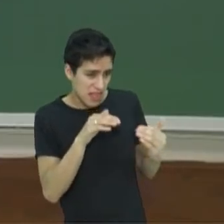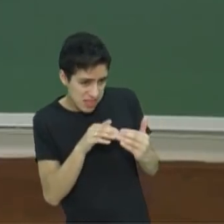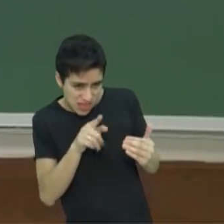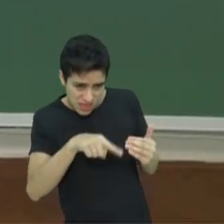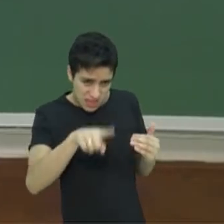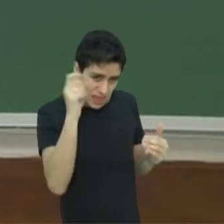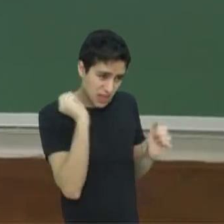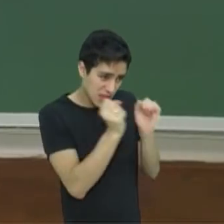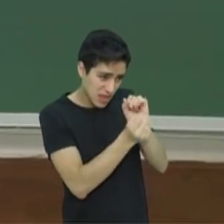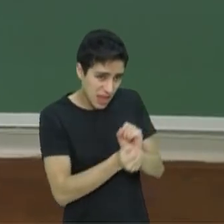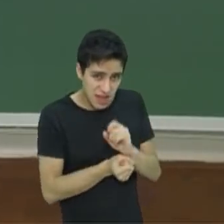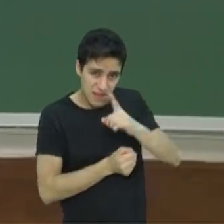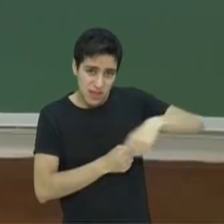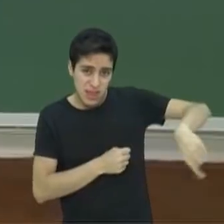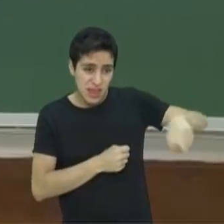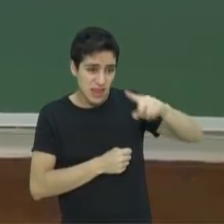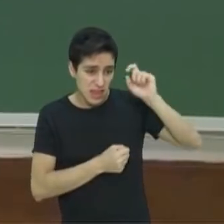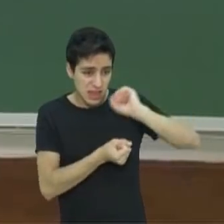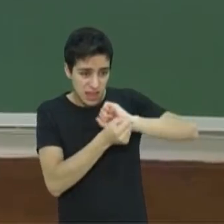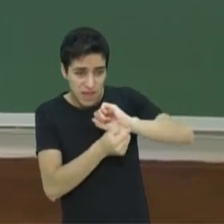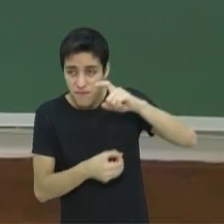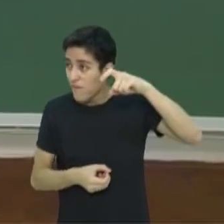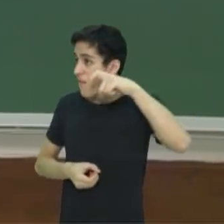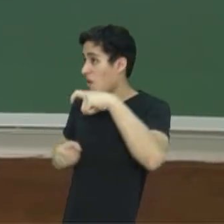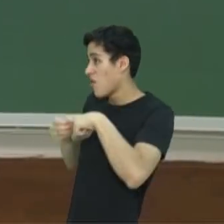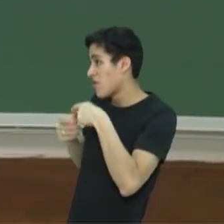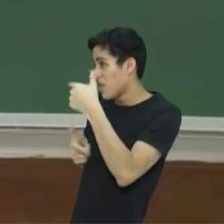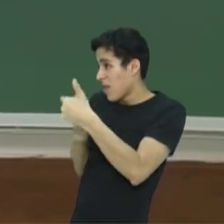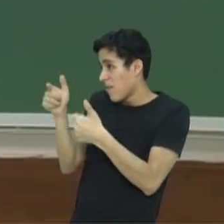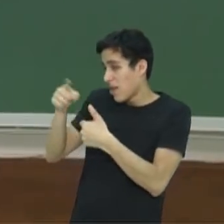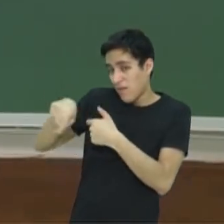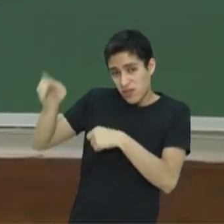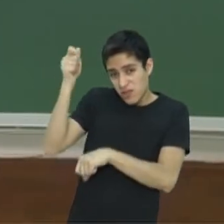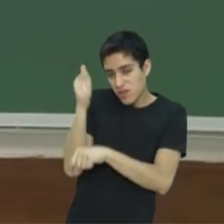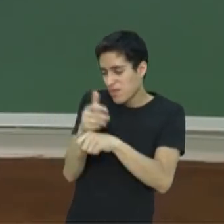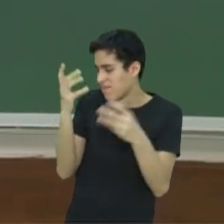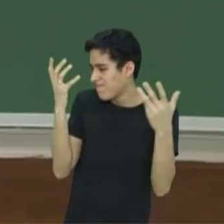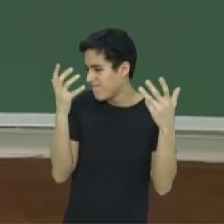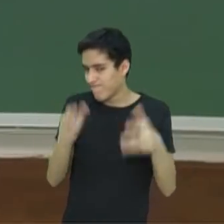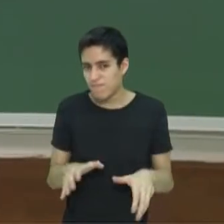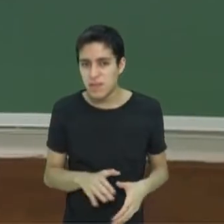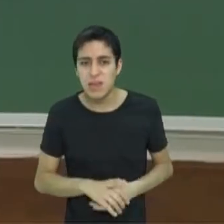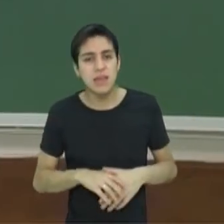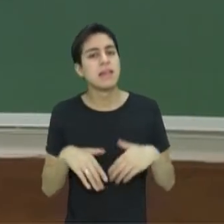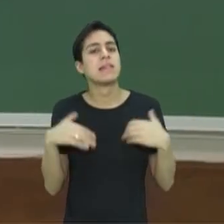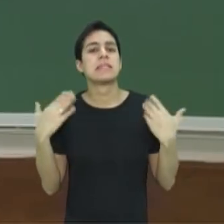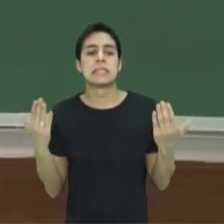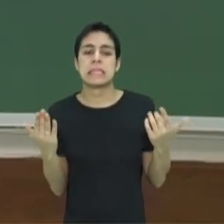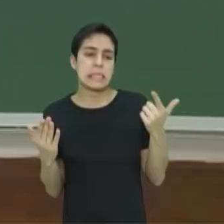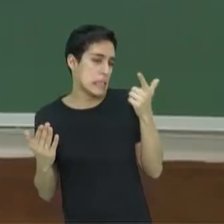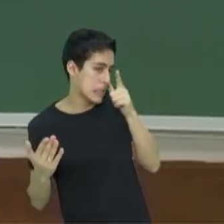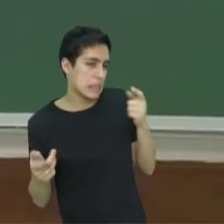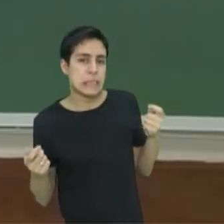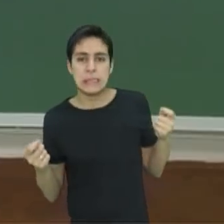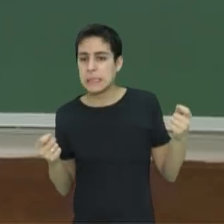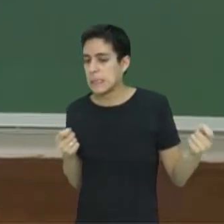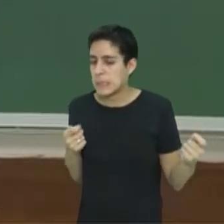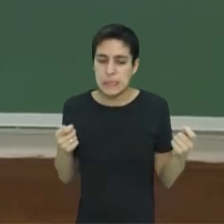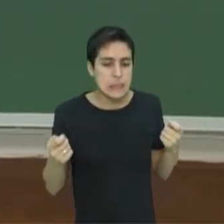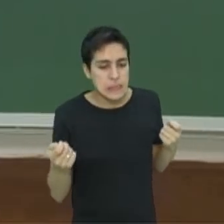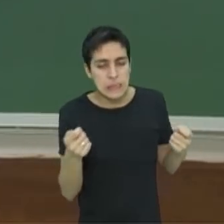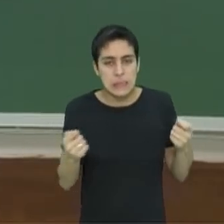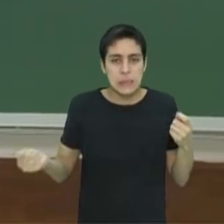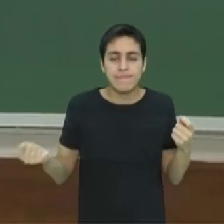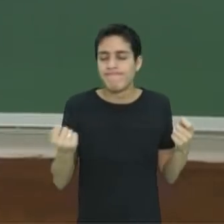os ex-escravos não querem voltar para os antigos donos de terra. Por causa disso, ele não vai ser bem sucedido na